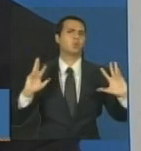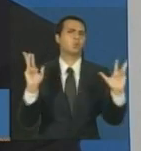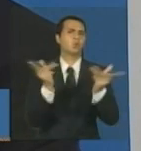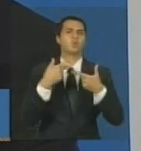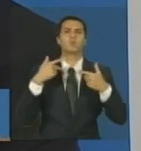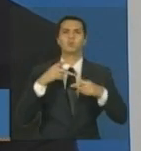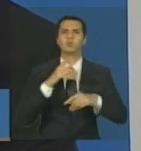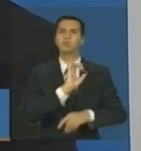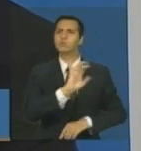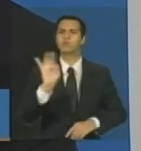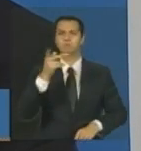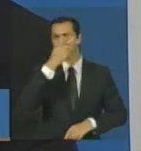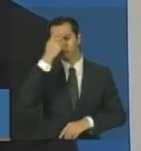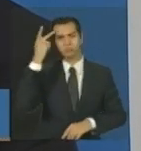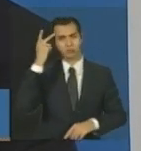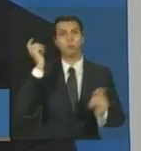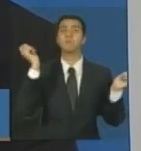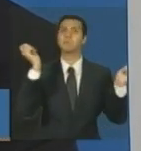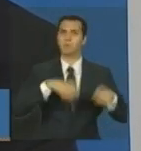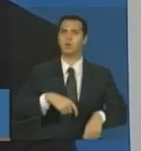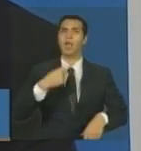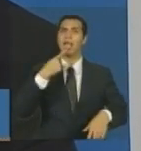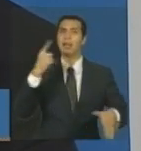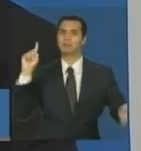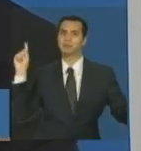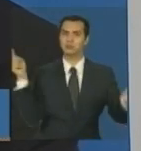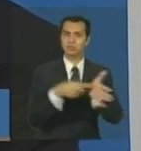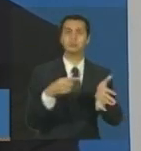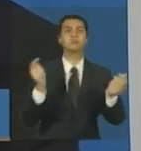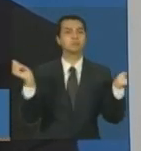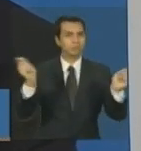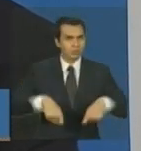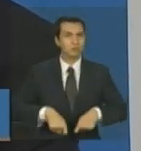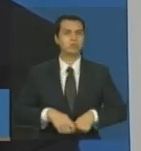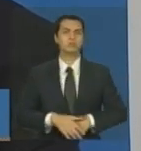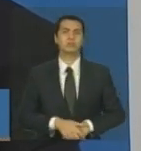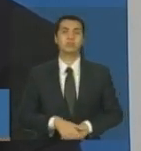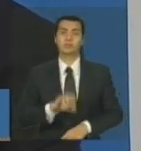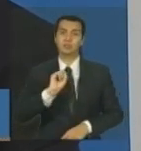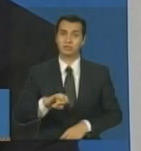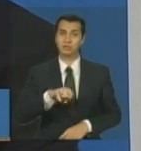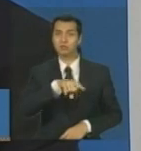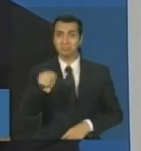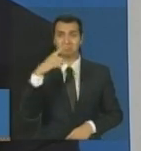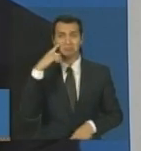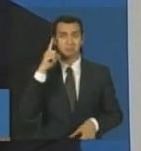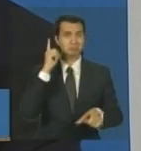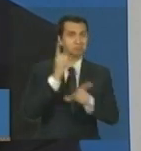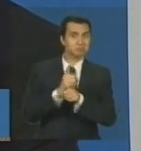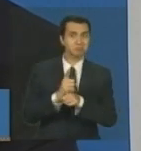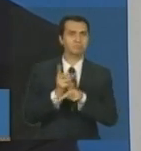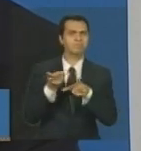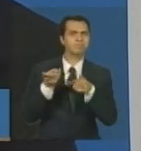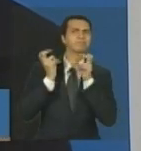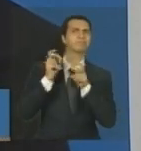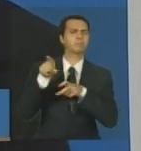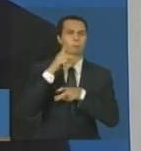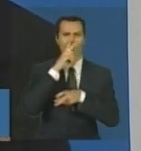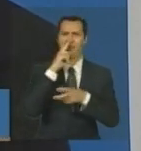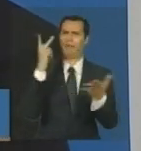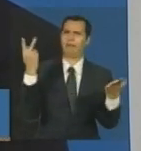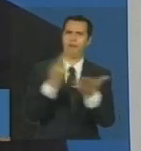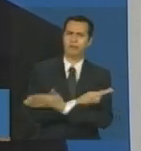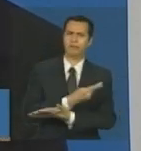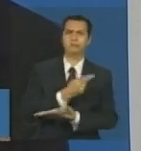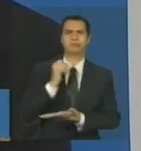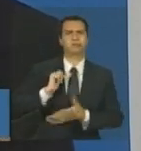denúncia fundamentada. Se qualquer cidadão brasileiro que tiver uma forte evidência de que existe irregularidade, ele pode fazer. Como que essa denúncia pode